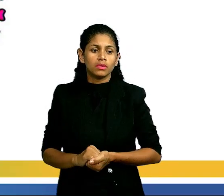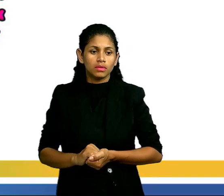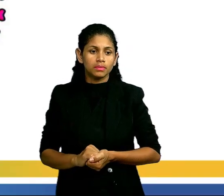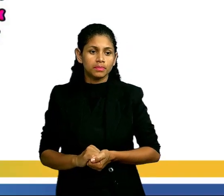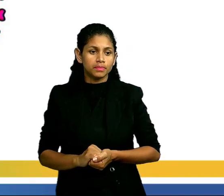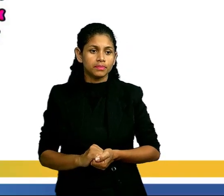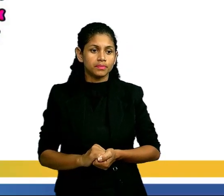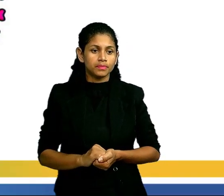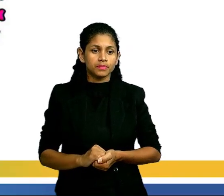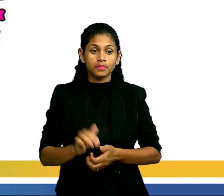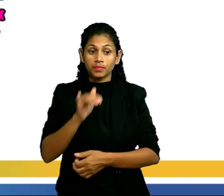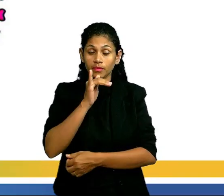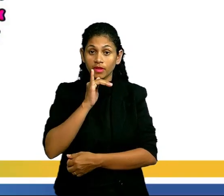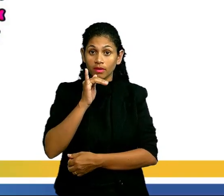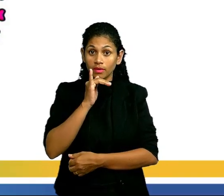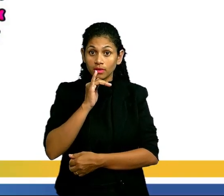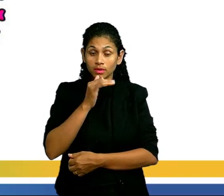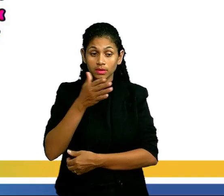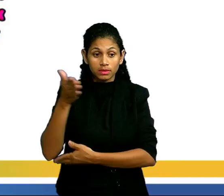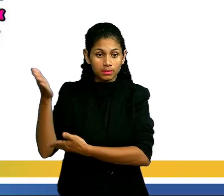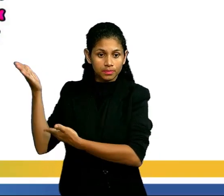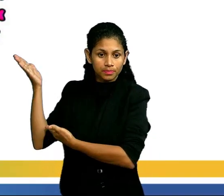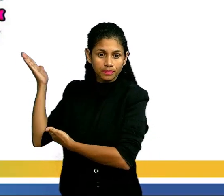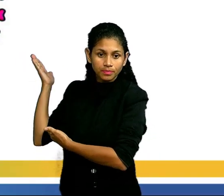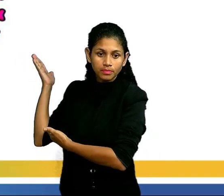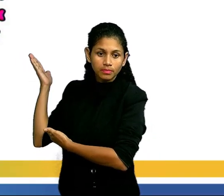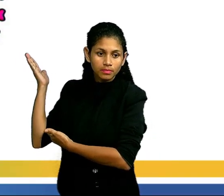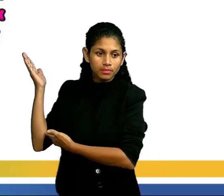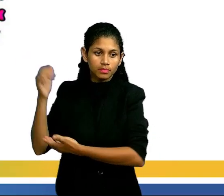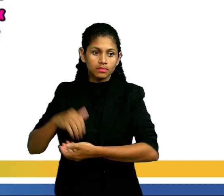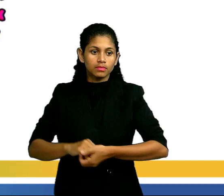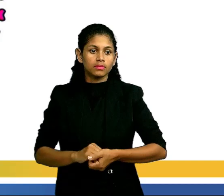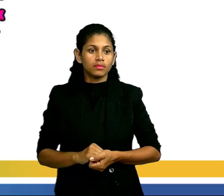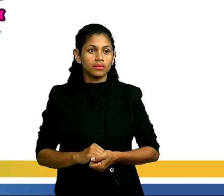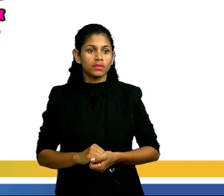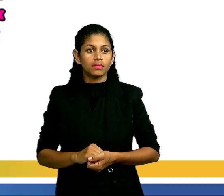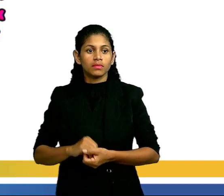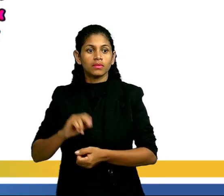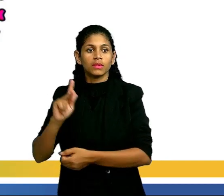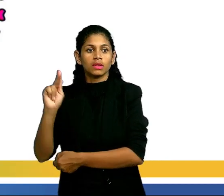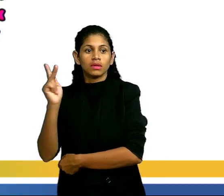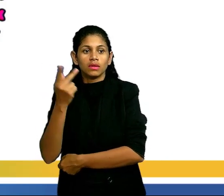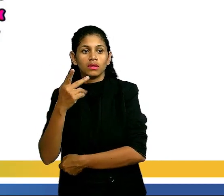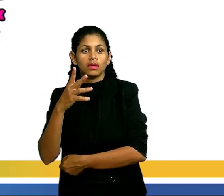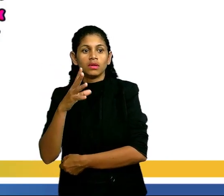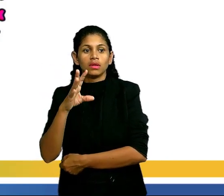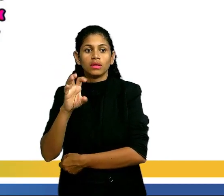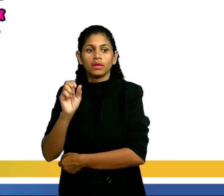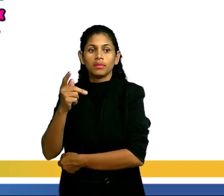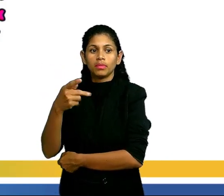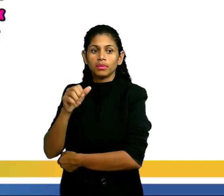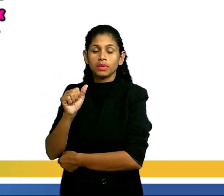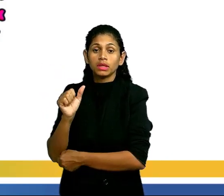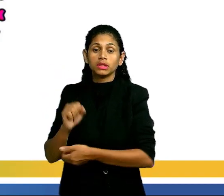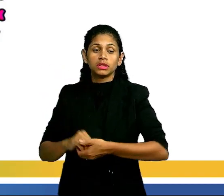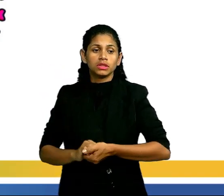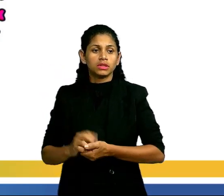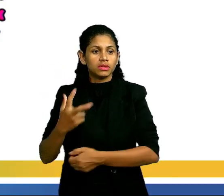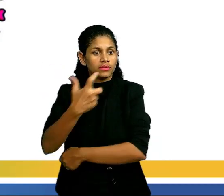só, são exemplos de vírus inativados. A hepatite, vacina